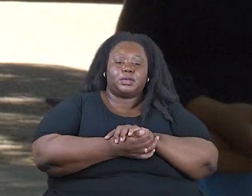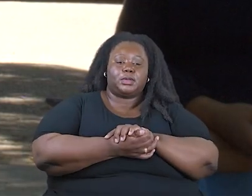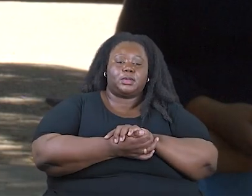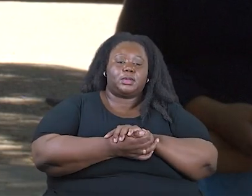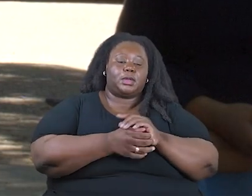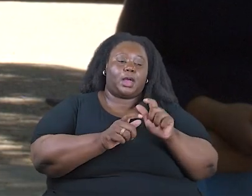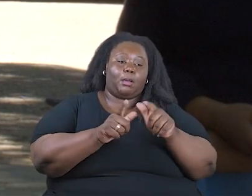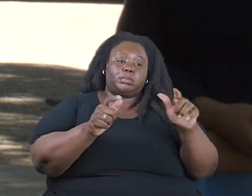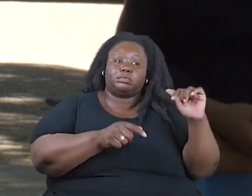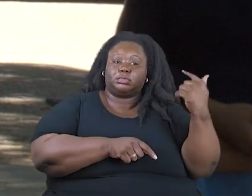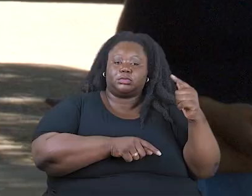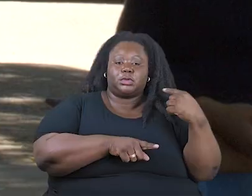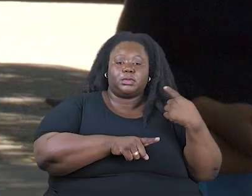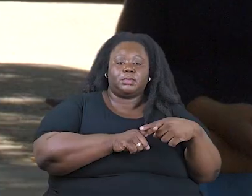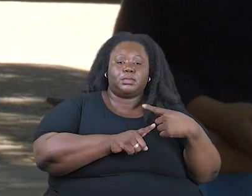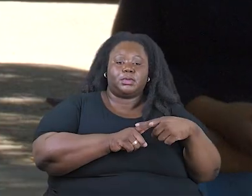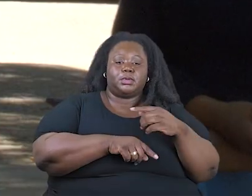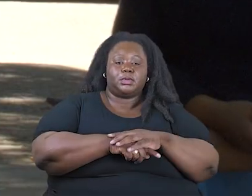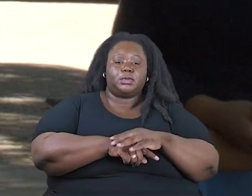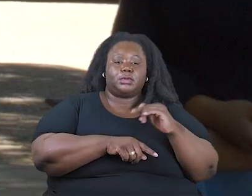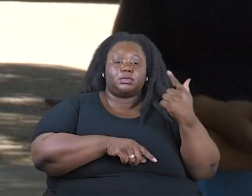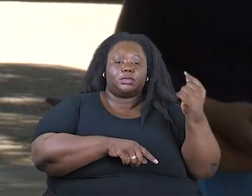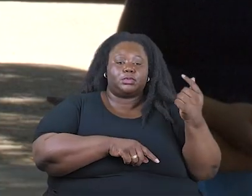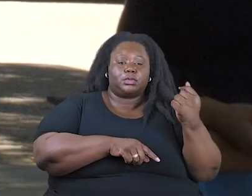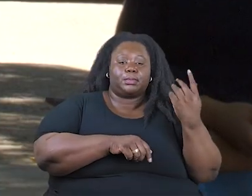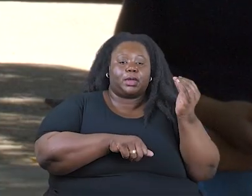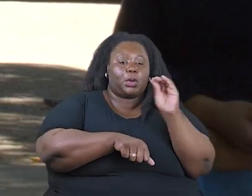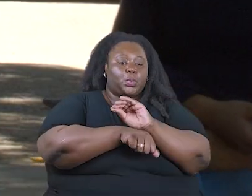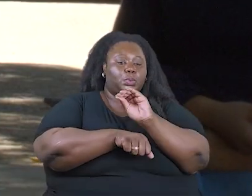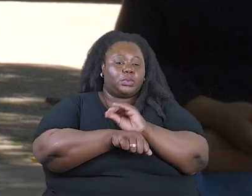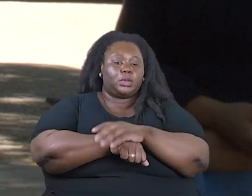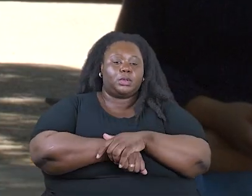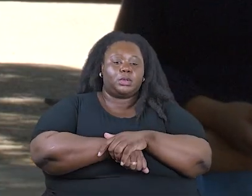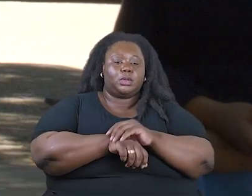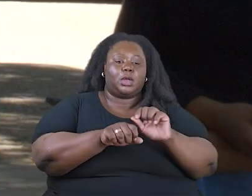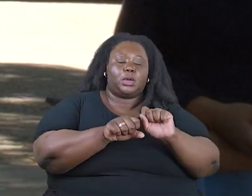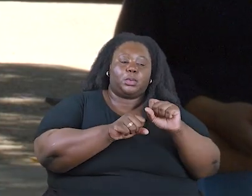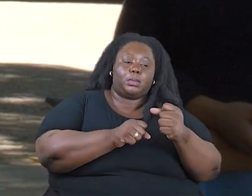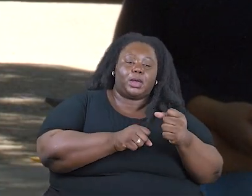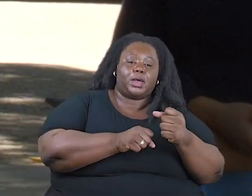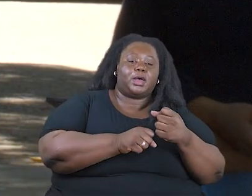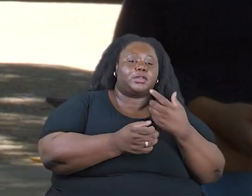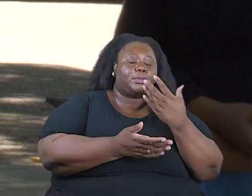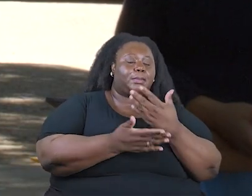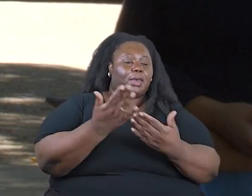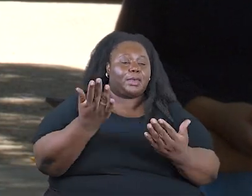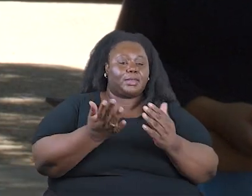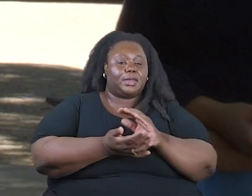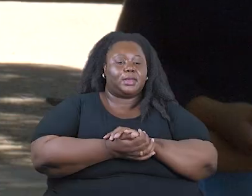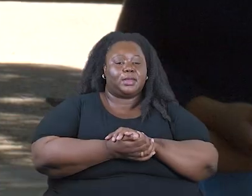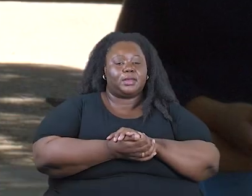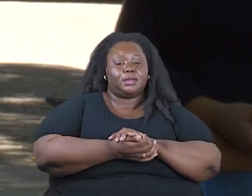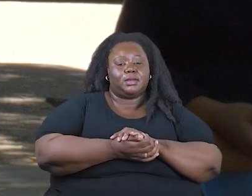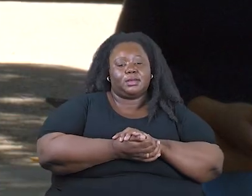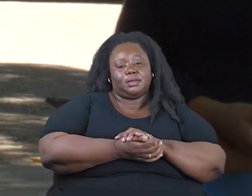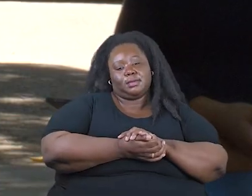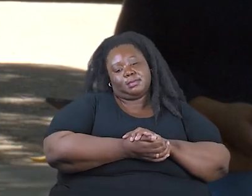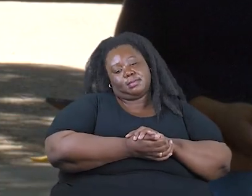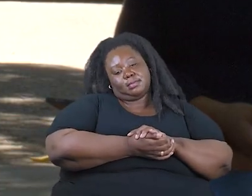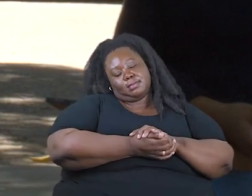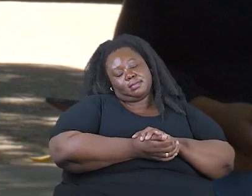A maioria não tinha mais, porque aí não tinha dinheiro para conservar, e aí o quadro empenou, deu fungo e não tinha